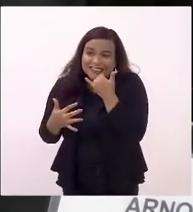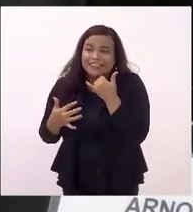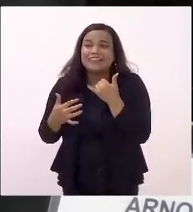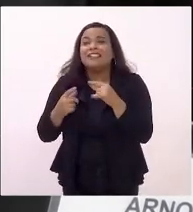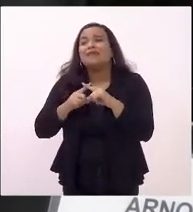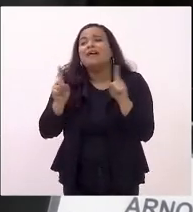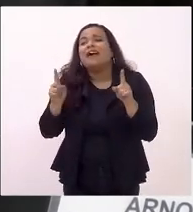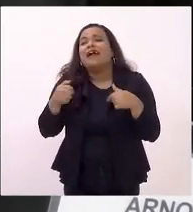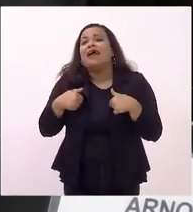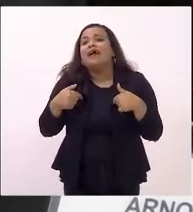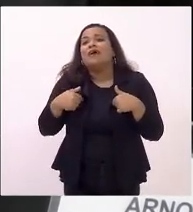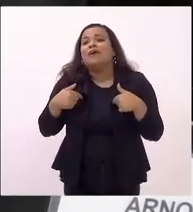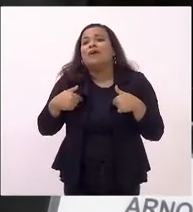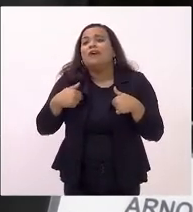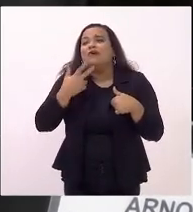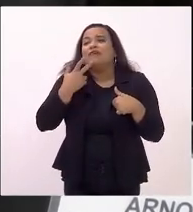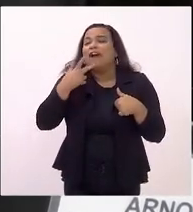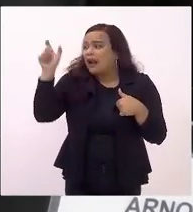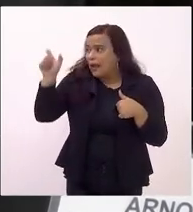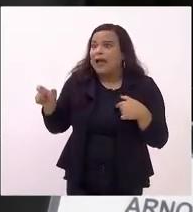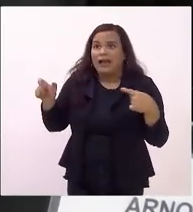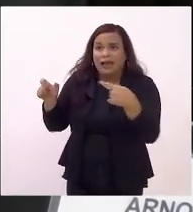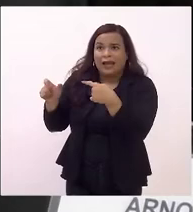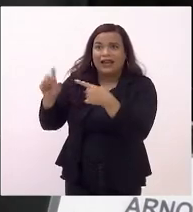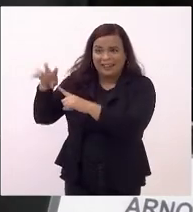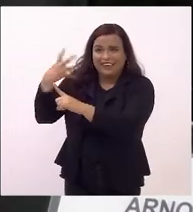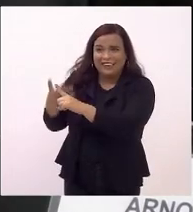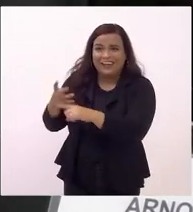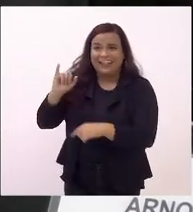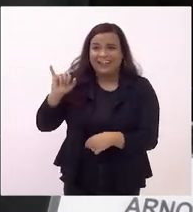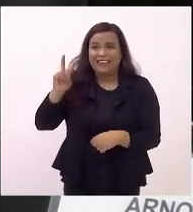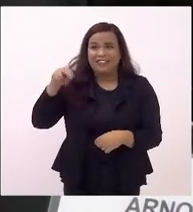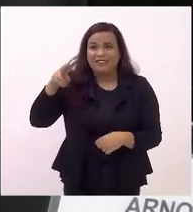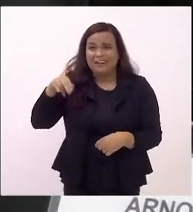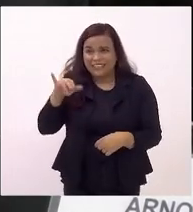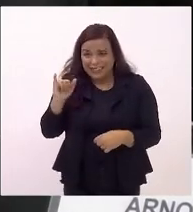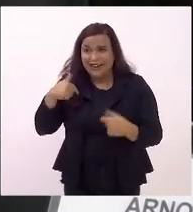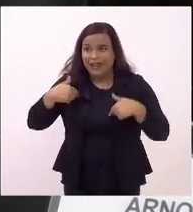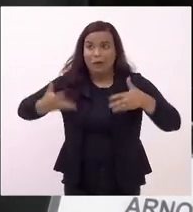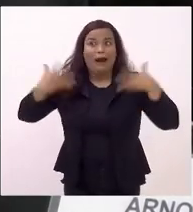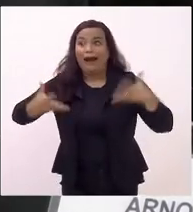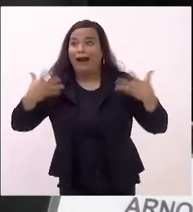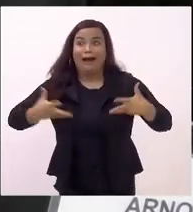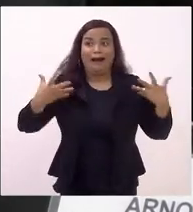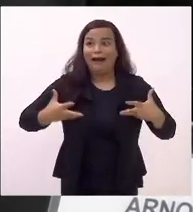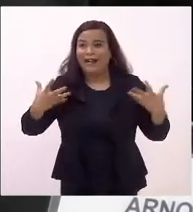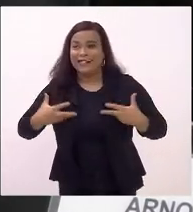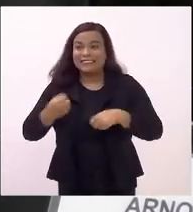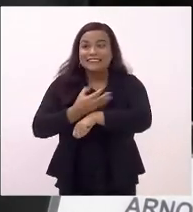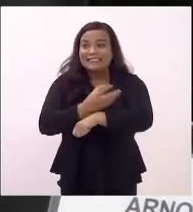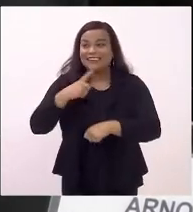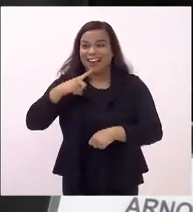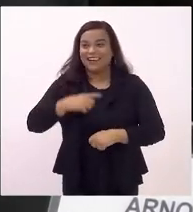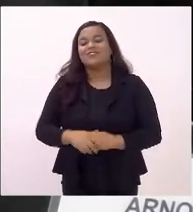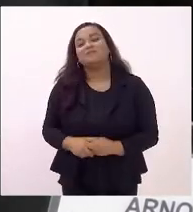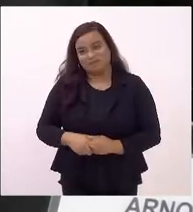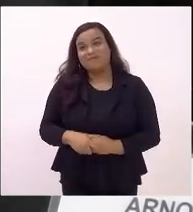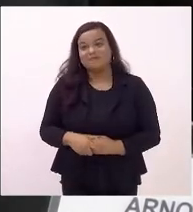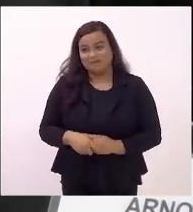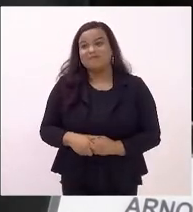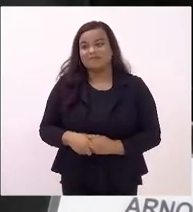que falar do Ivani me deixa tão empolgada e emocionada